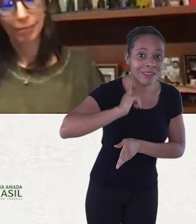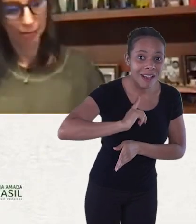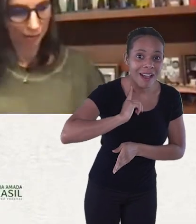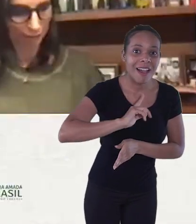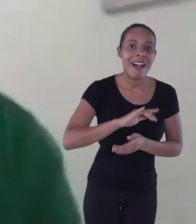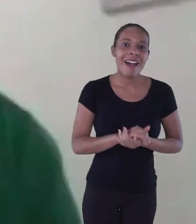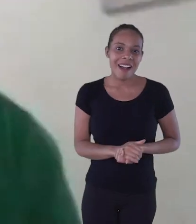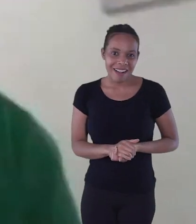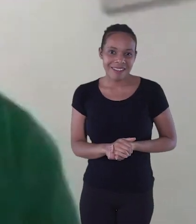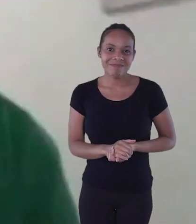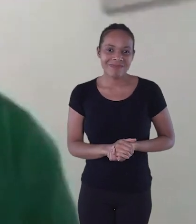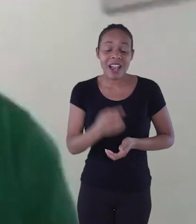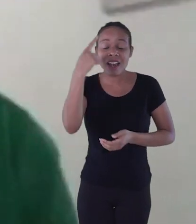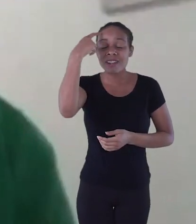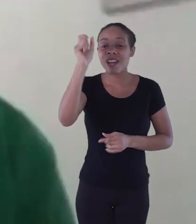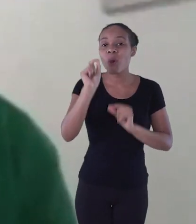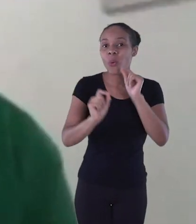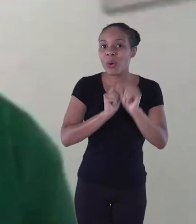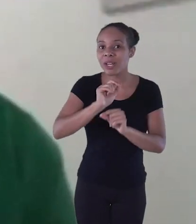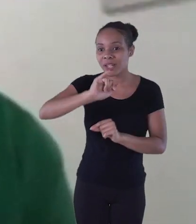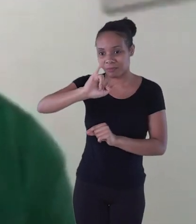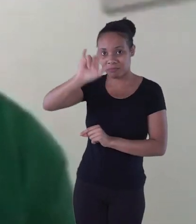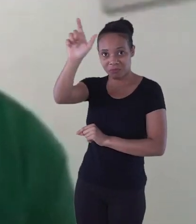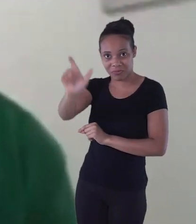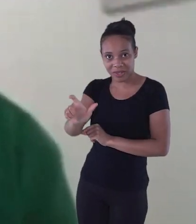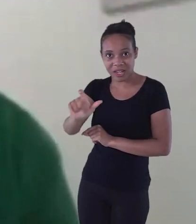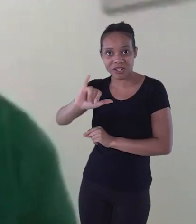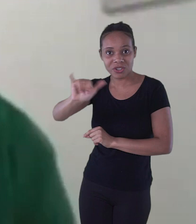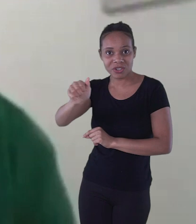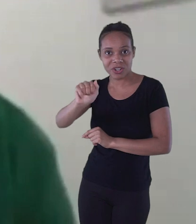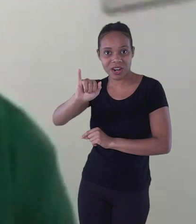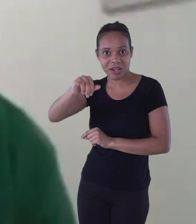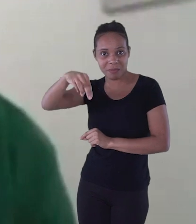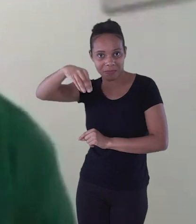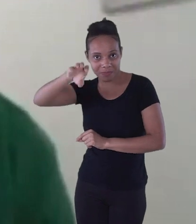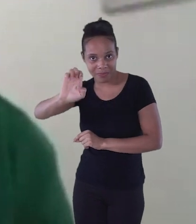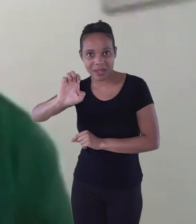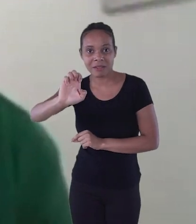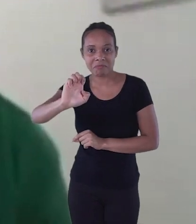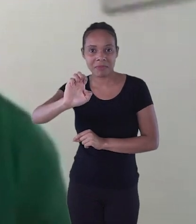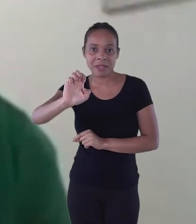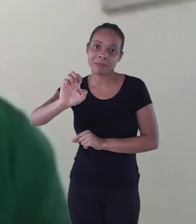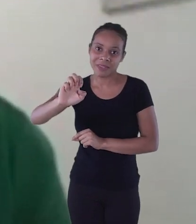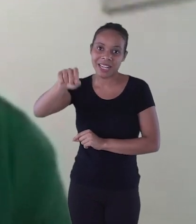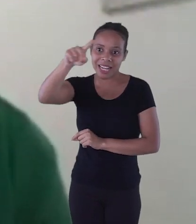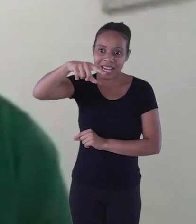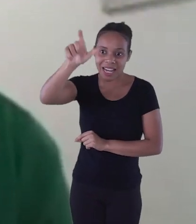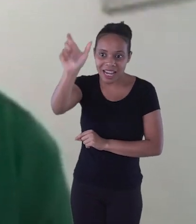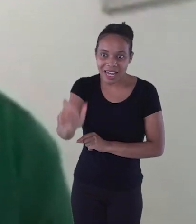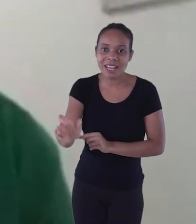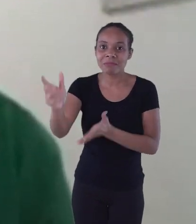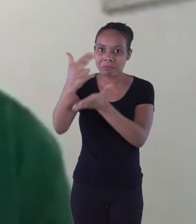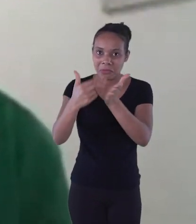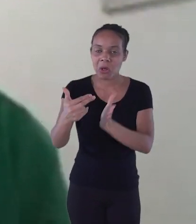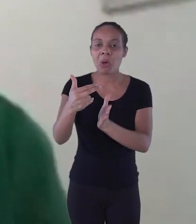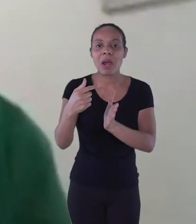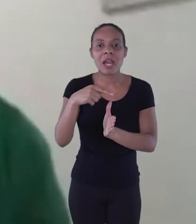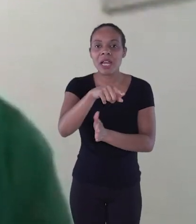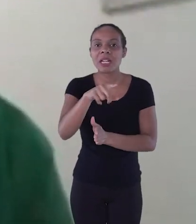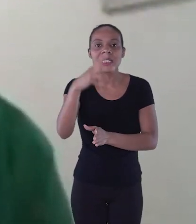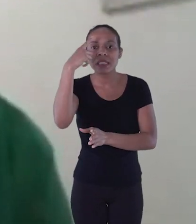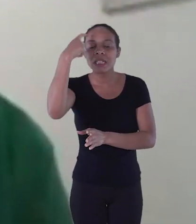o Jaime, foi que a gente justamente pegasse personagens que não há nenhuma iconografia, quase